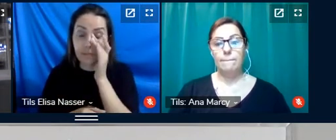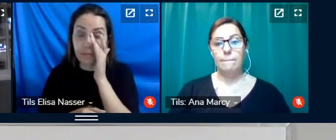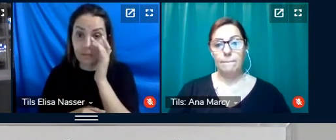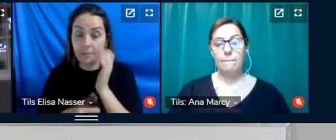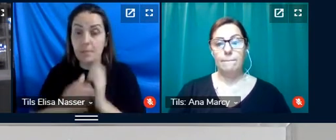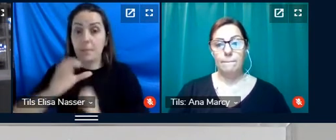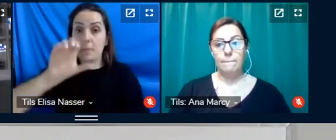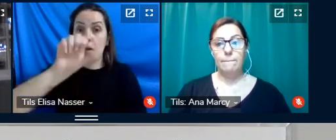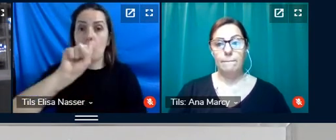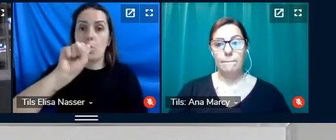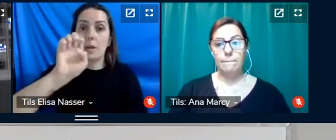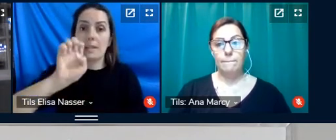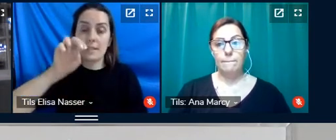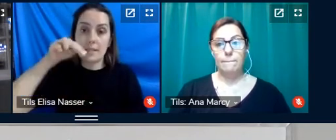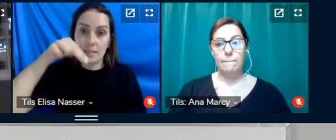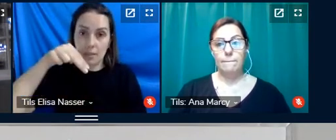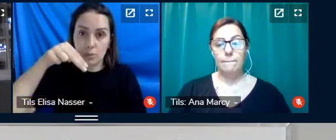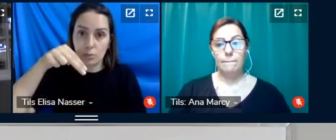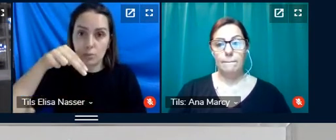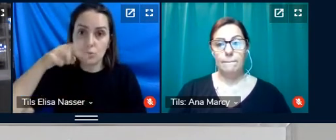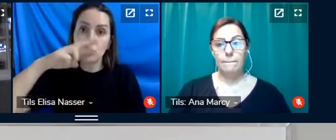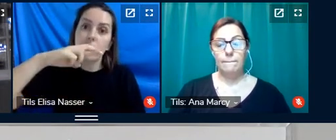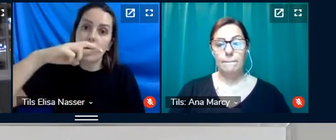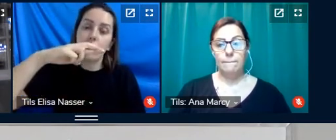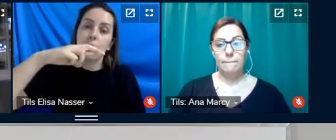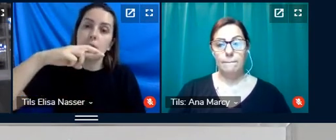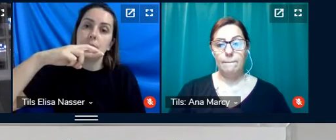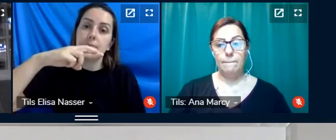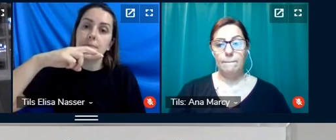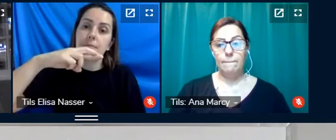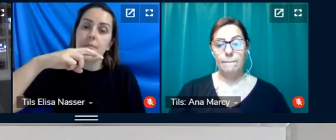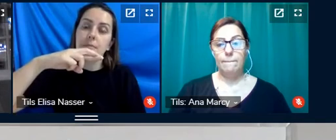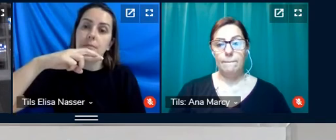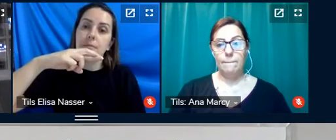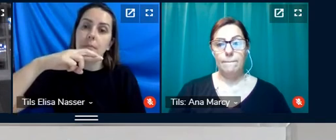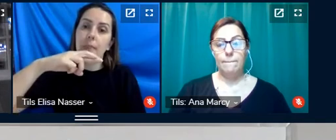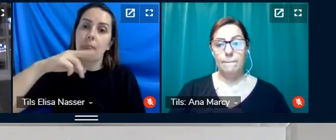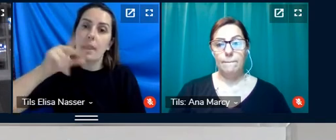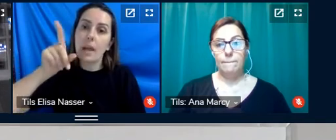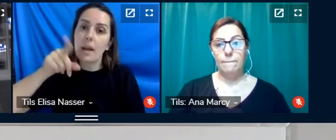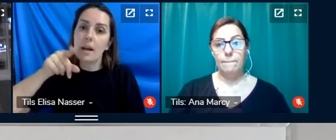Então seno de alfa é